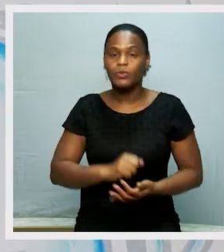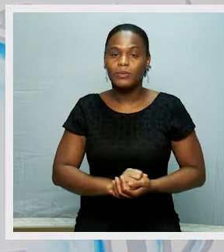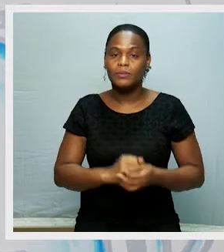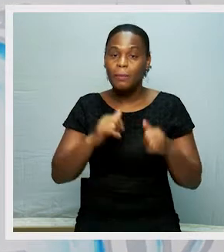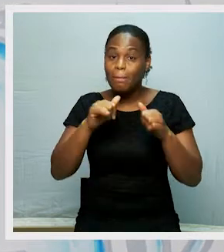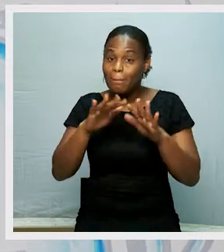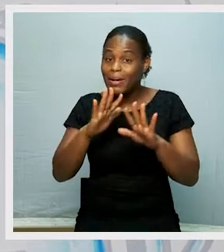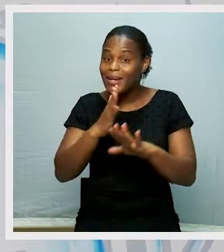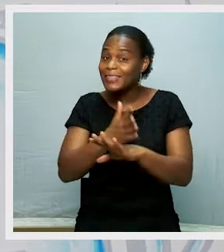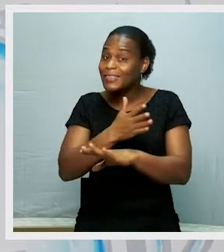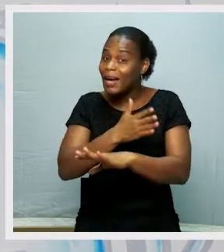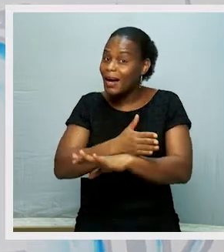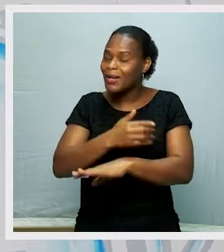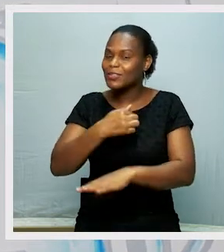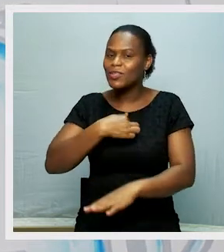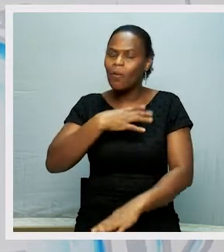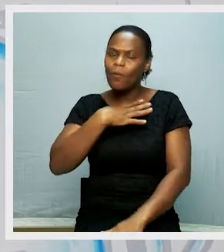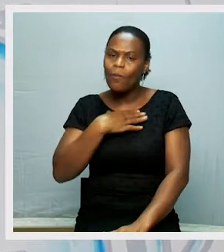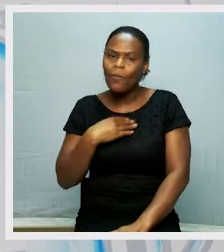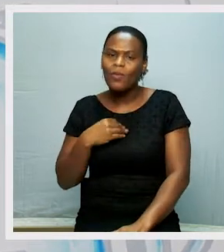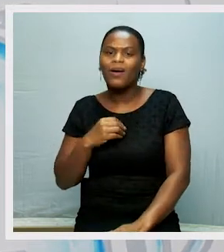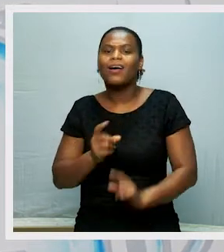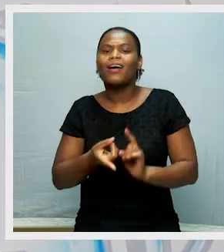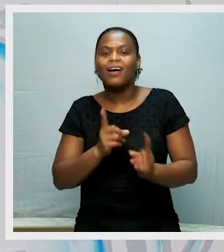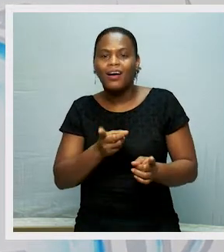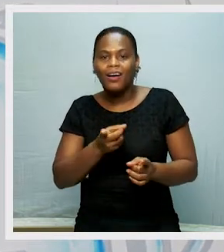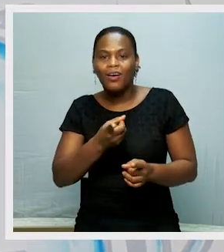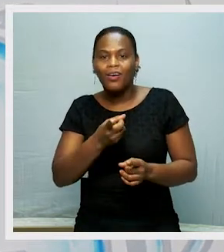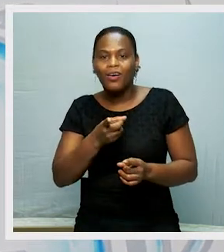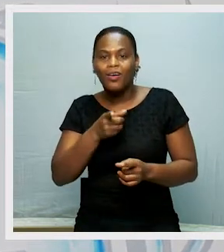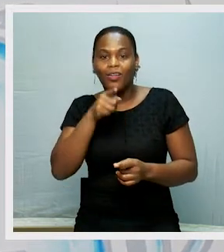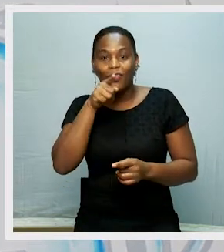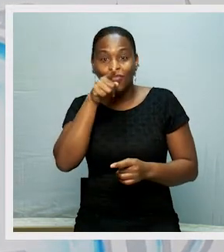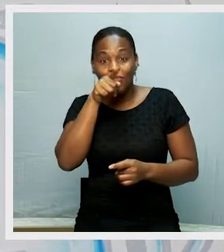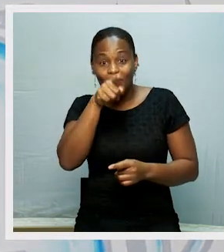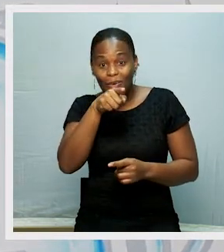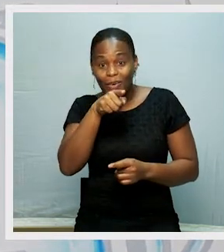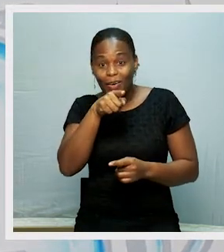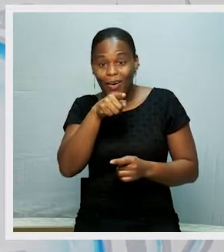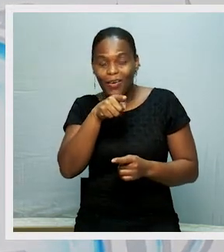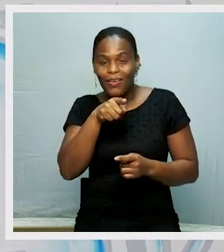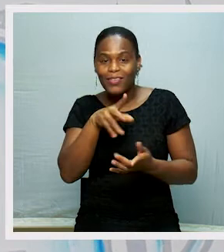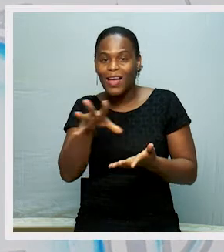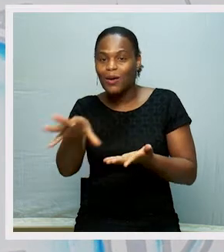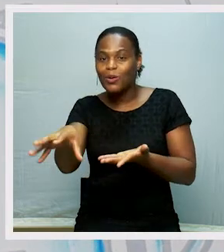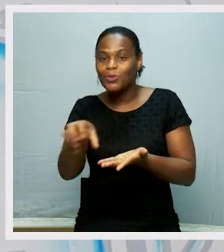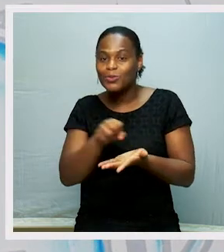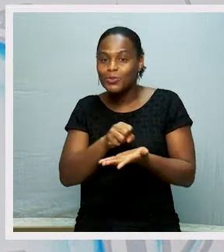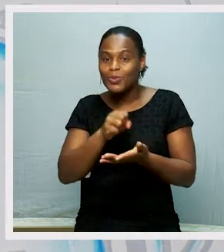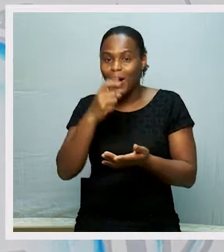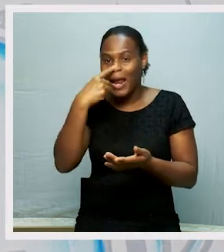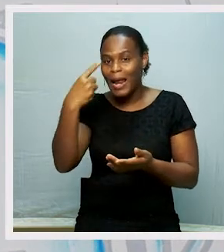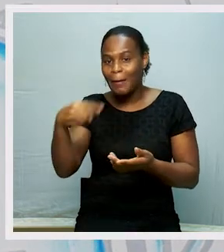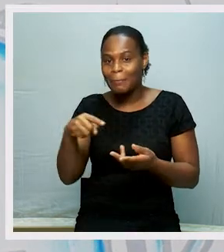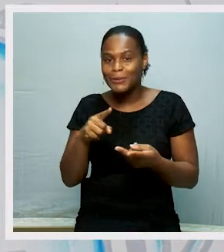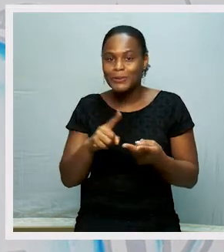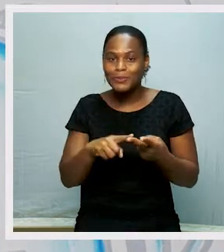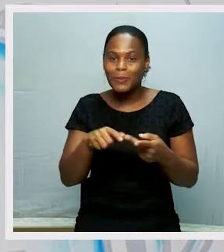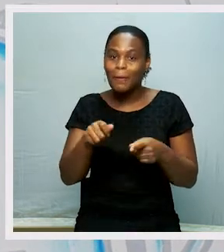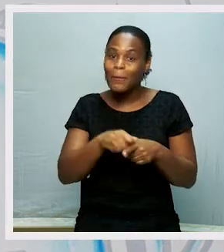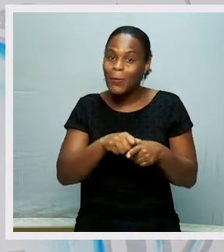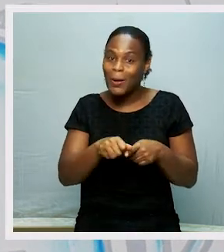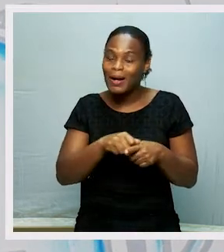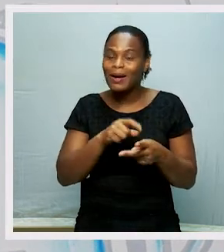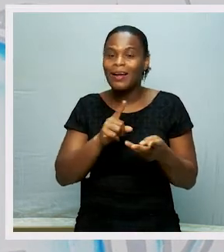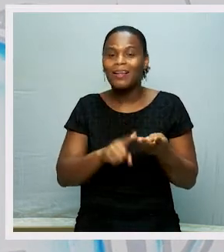de hoje, mas antes eu gostaria que fossem buscar o lápis,